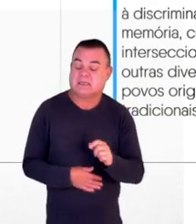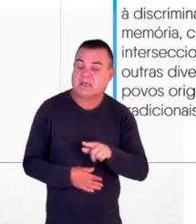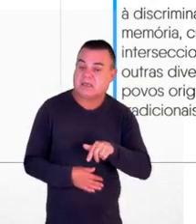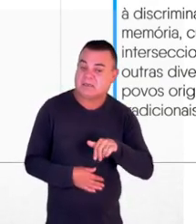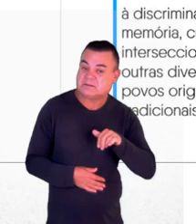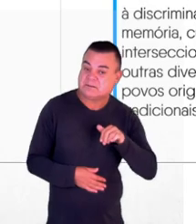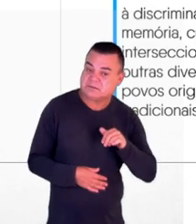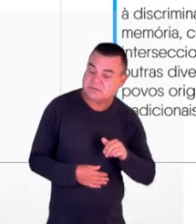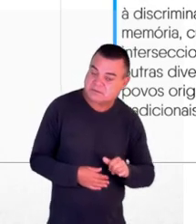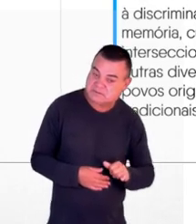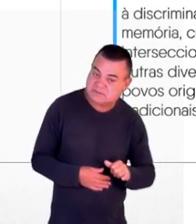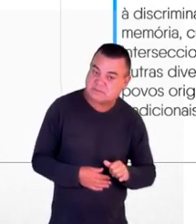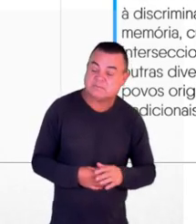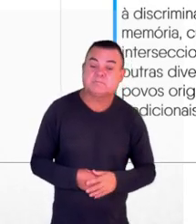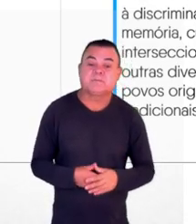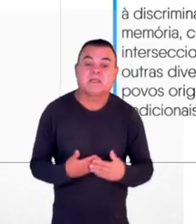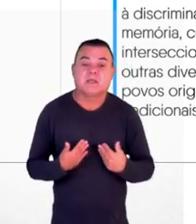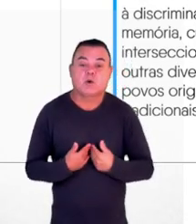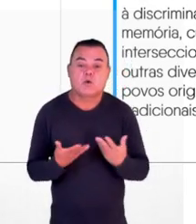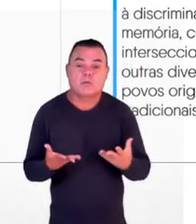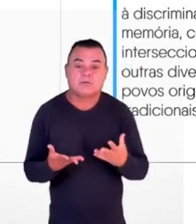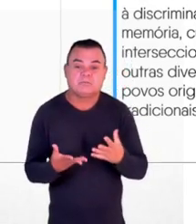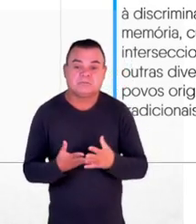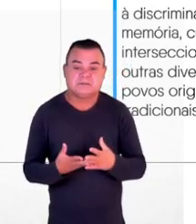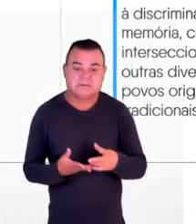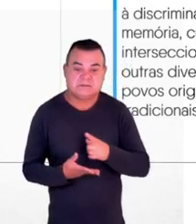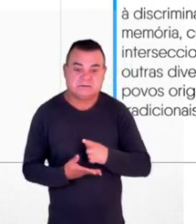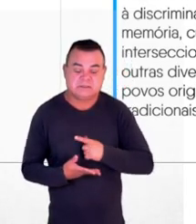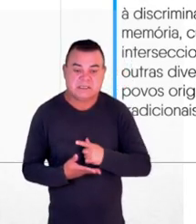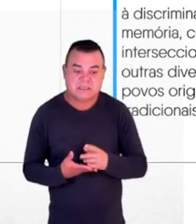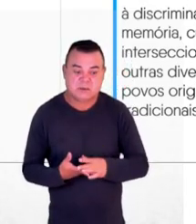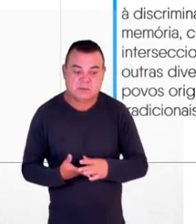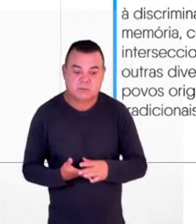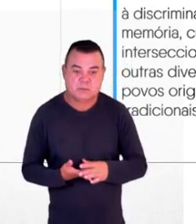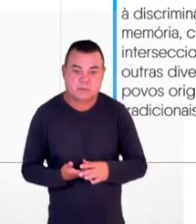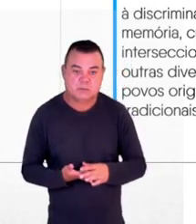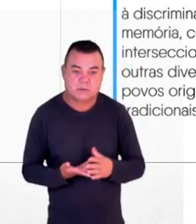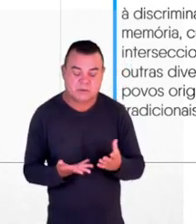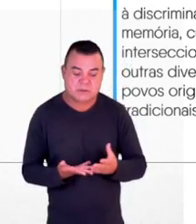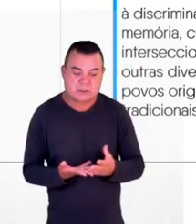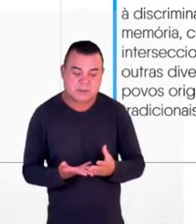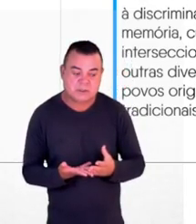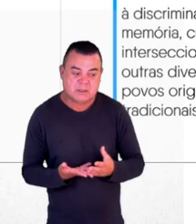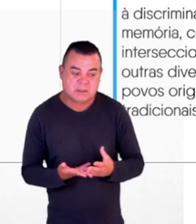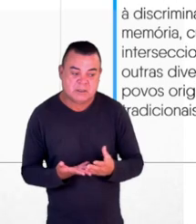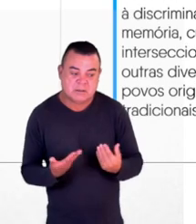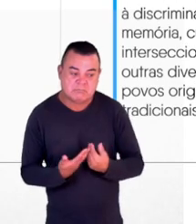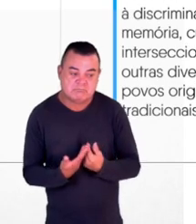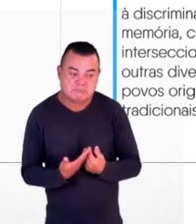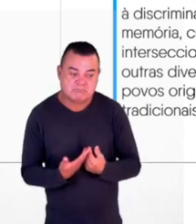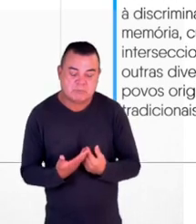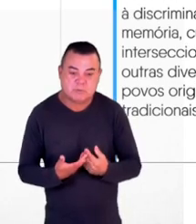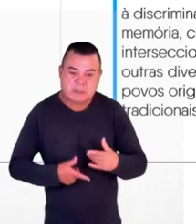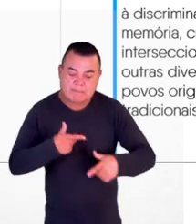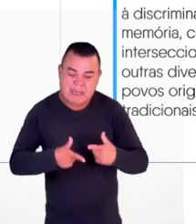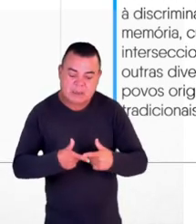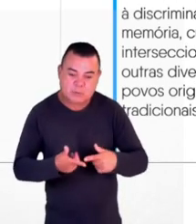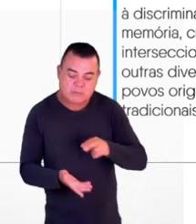e como ele tem uma abrangência nacional e envolve diferentes grupos e territórios